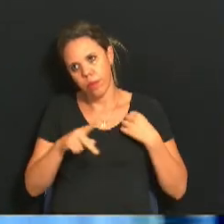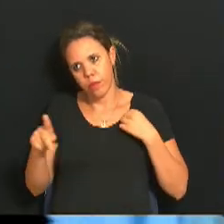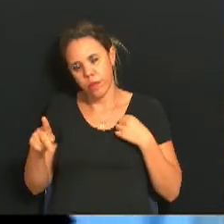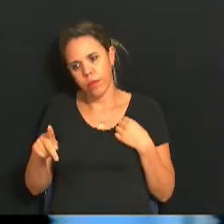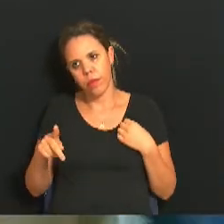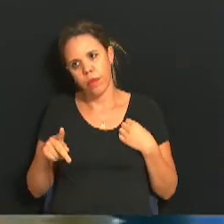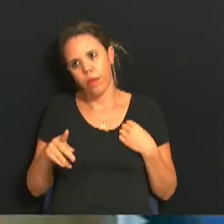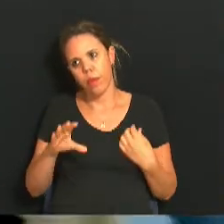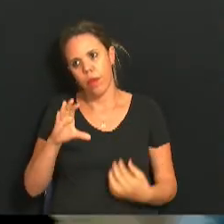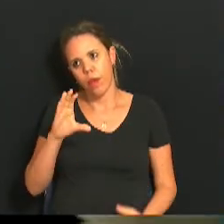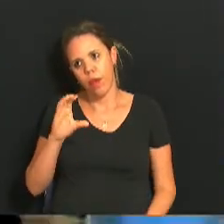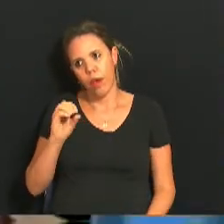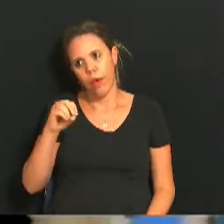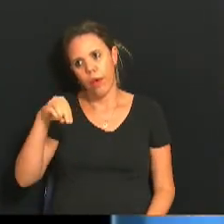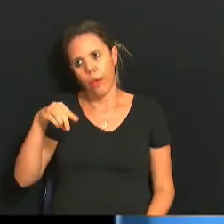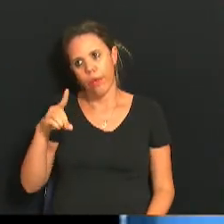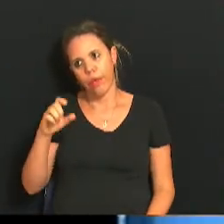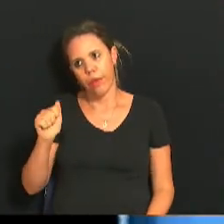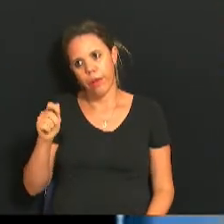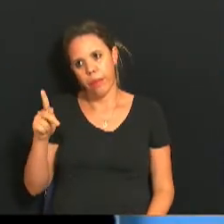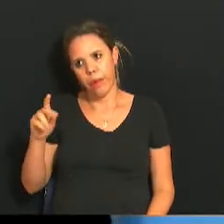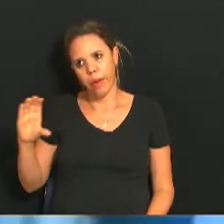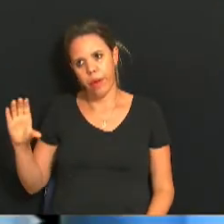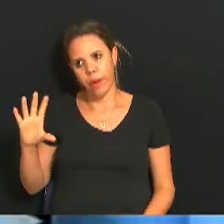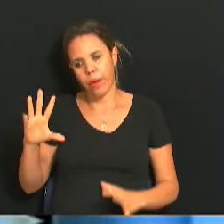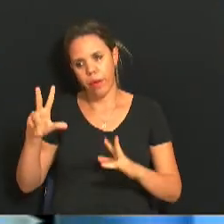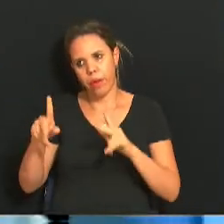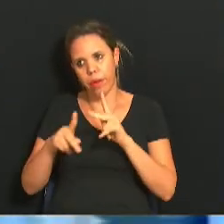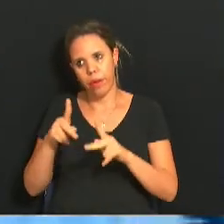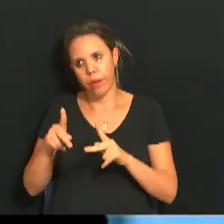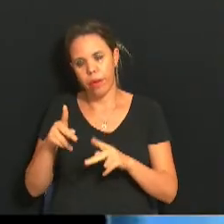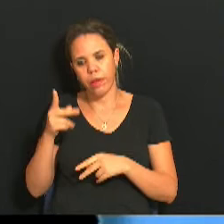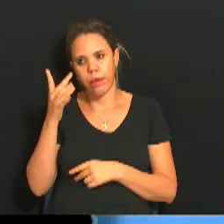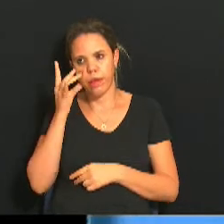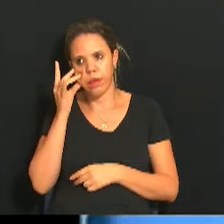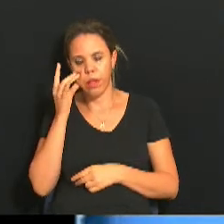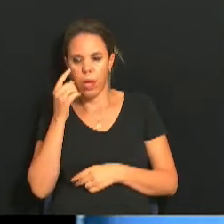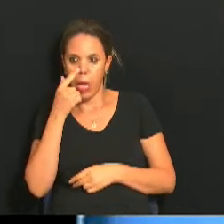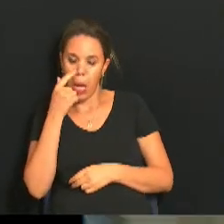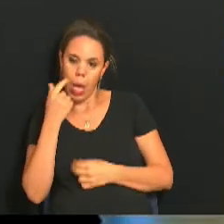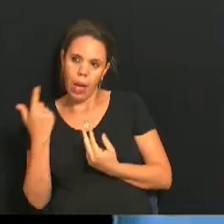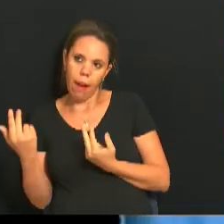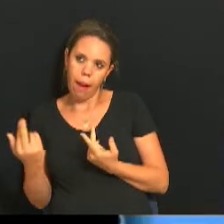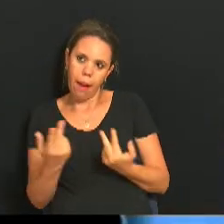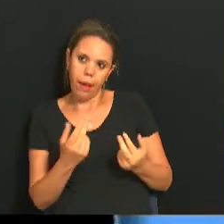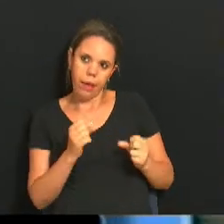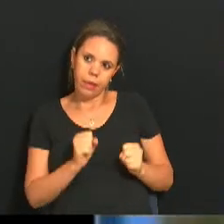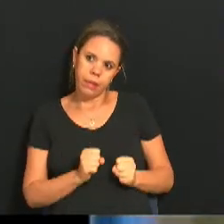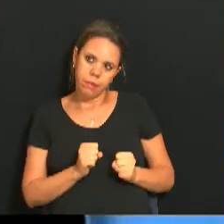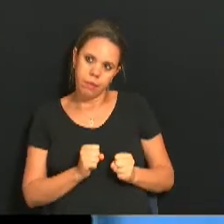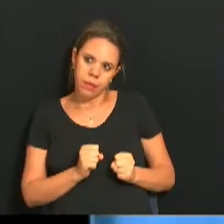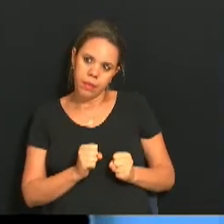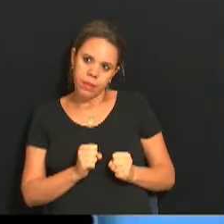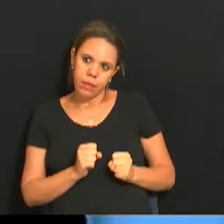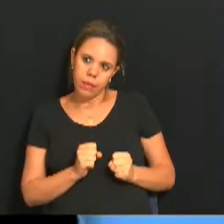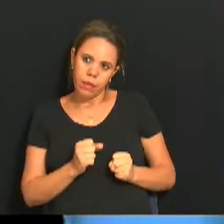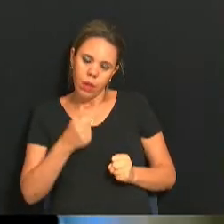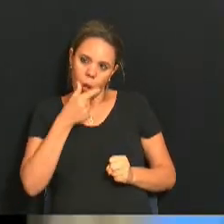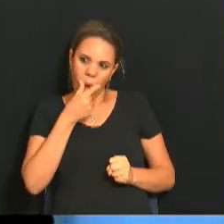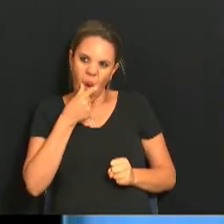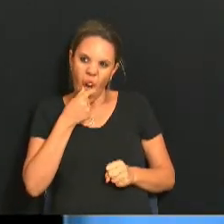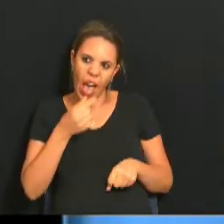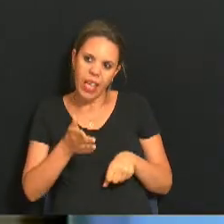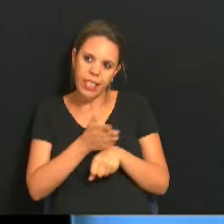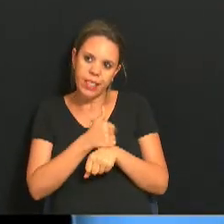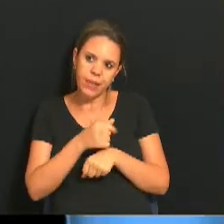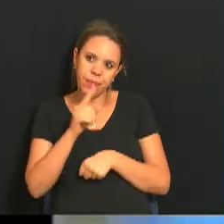condepacc e aqui todos as pessoas que estão aqui estavam presentes assim como a gente pode essa a eles que ela